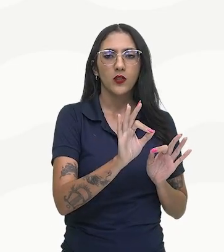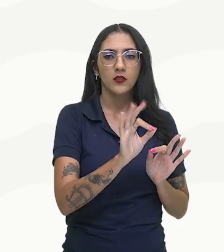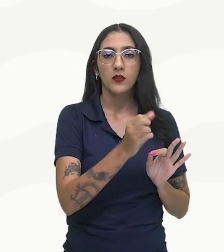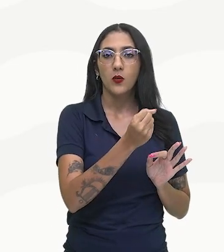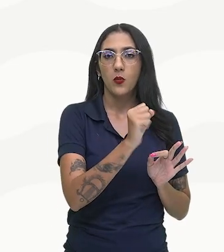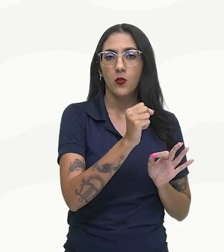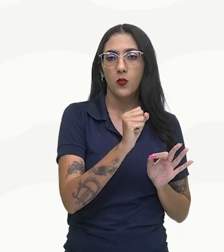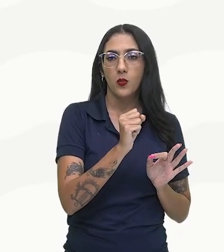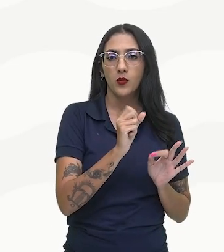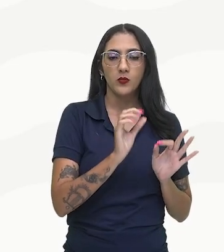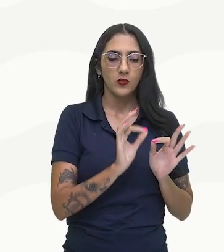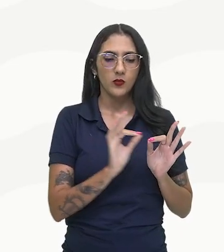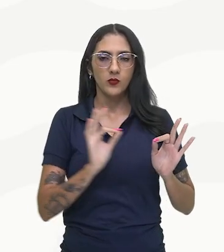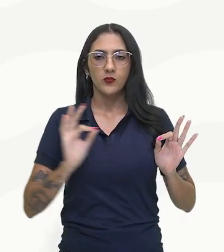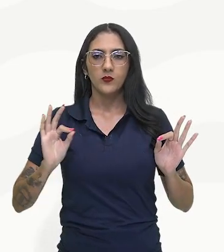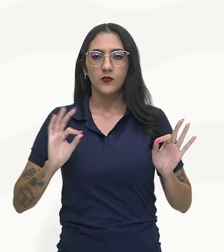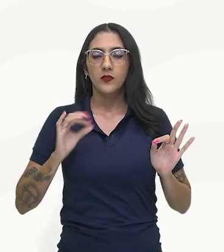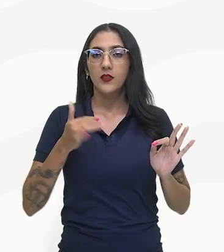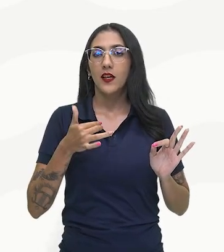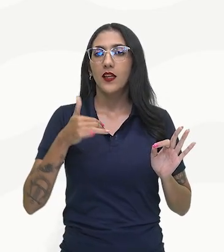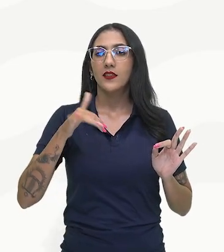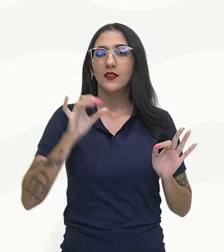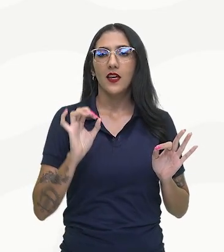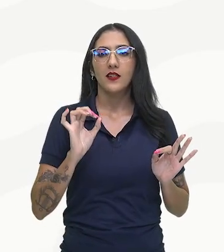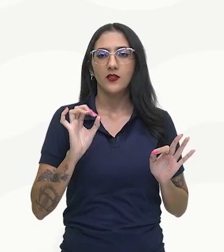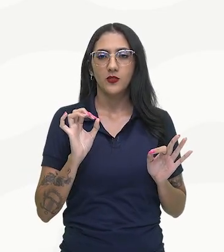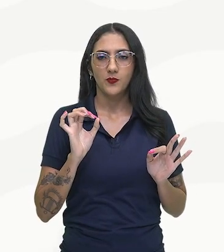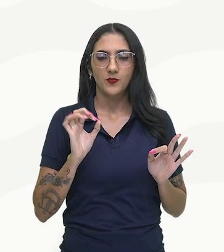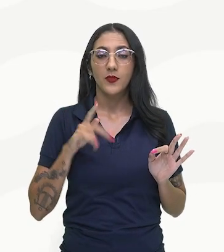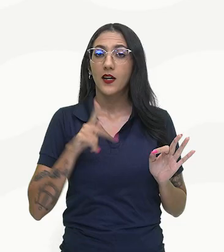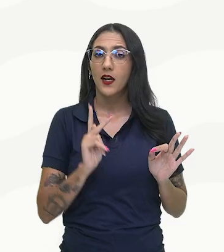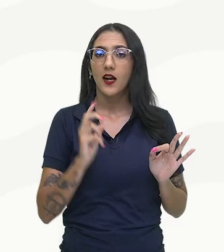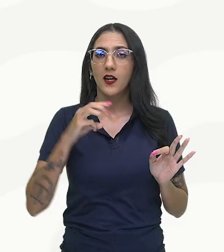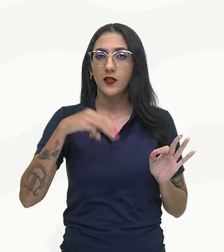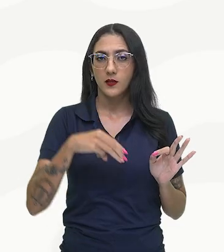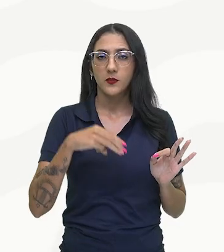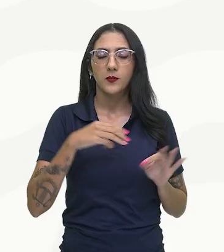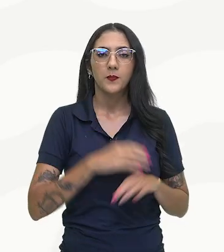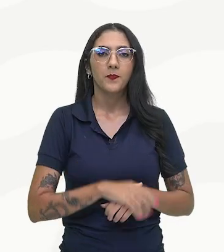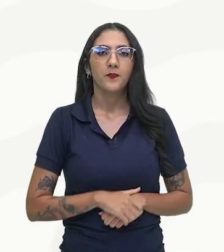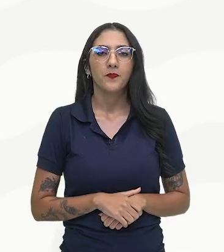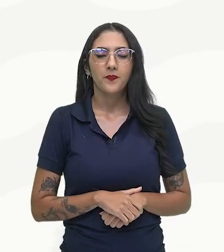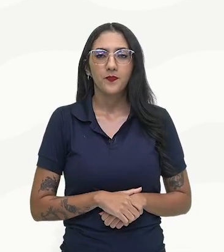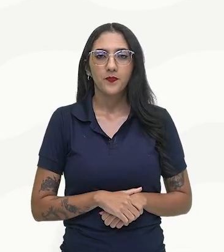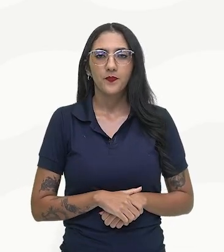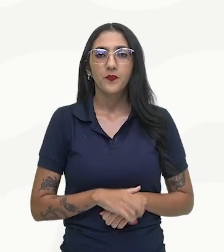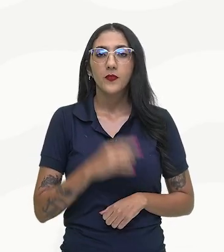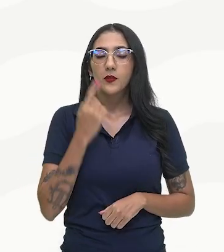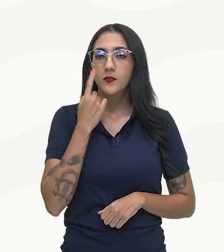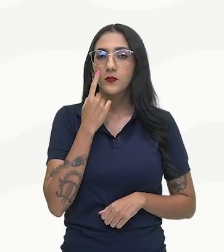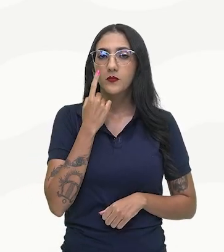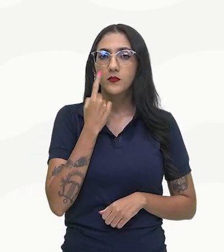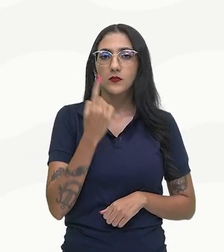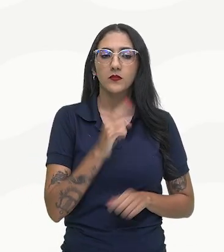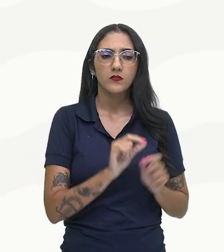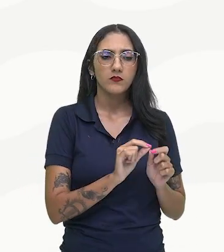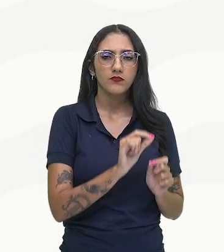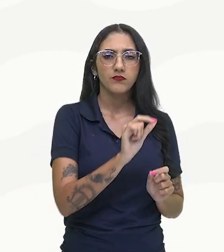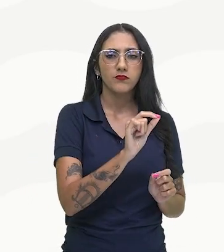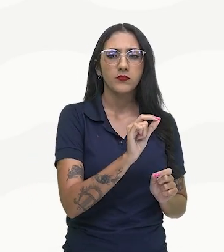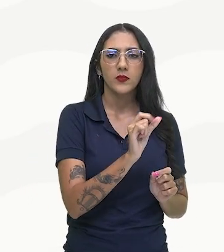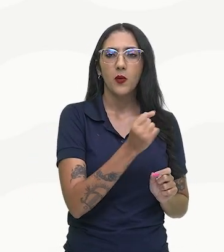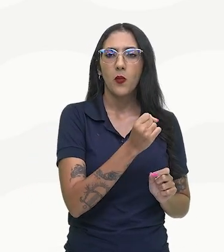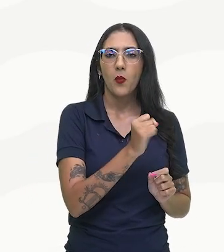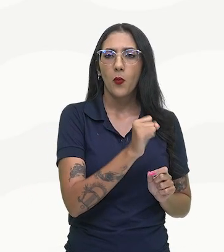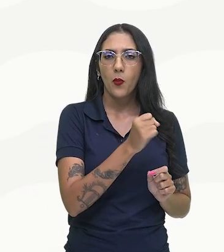outra medida é 10. Metros não, né? Quilômetros quadrados. Então, um lado é igual a 8 quilômetros, o